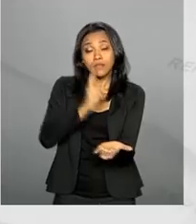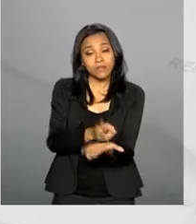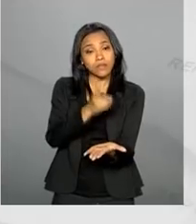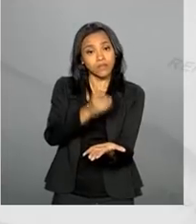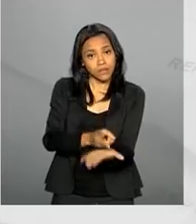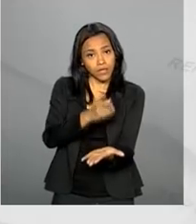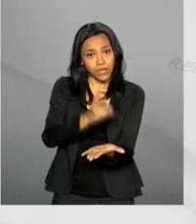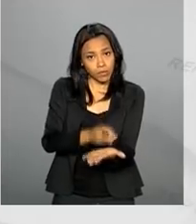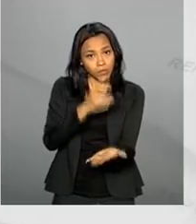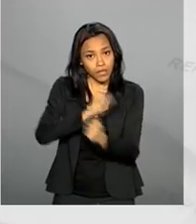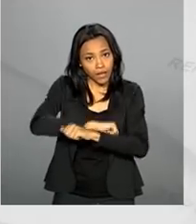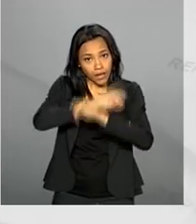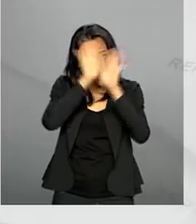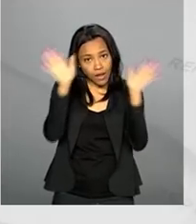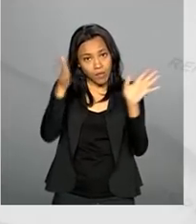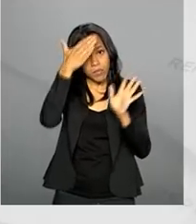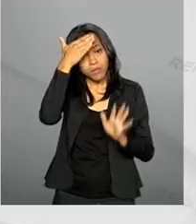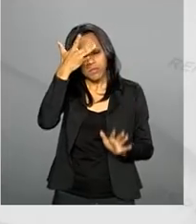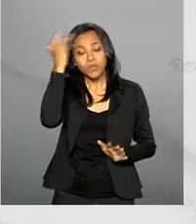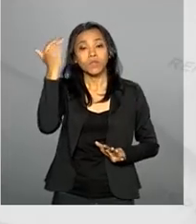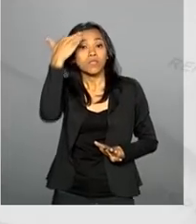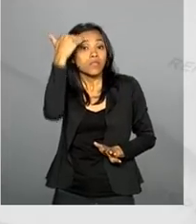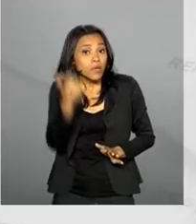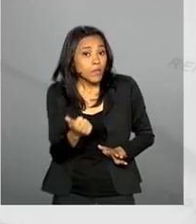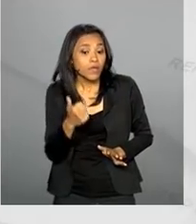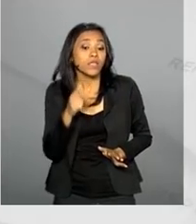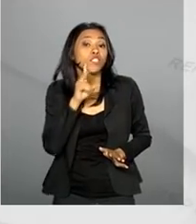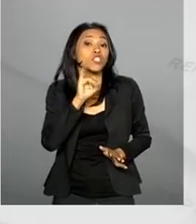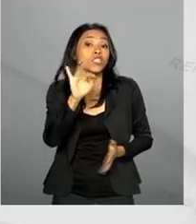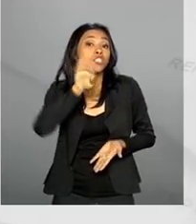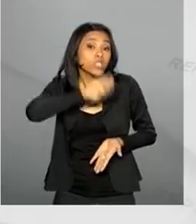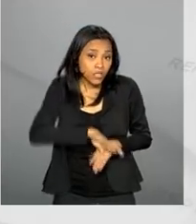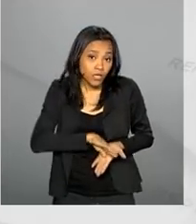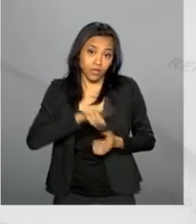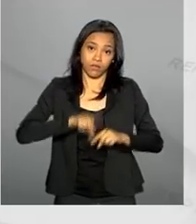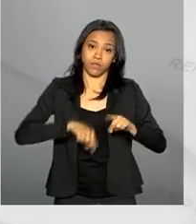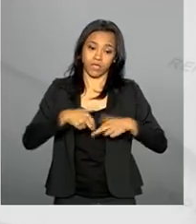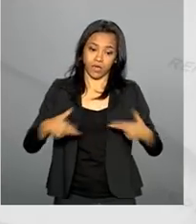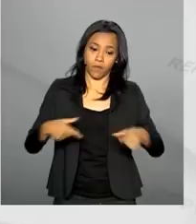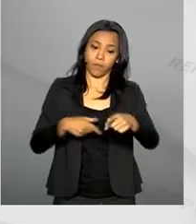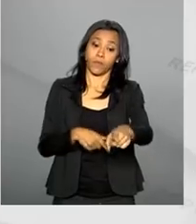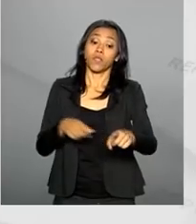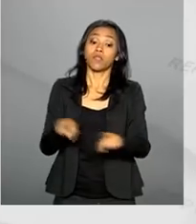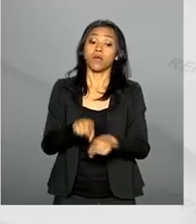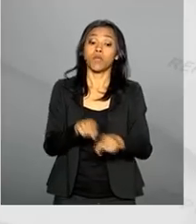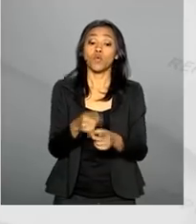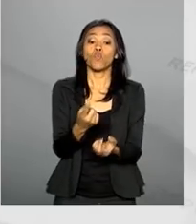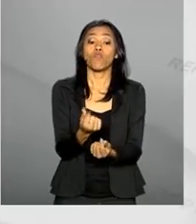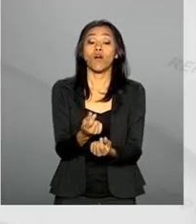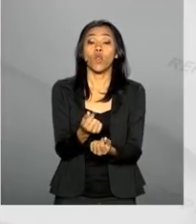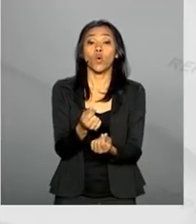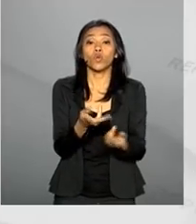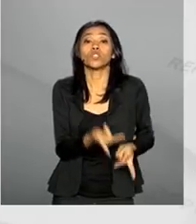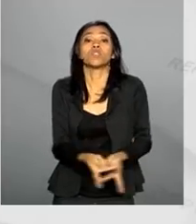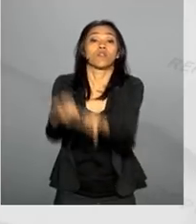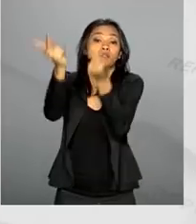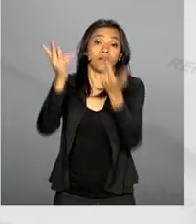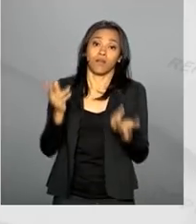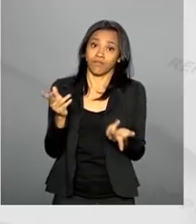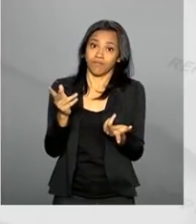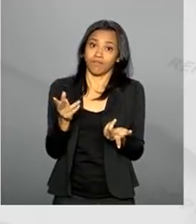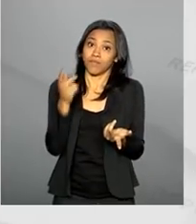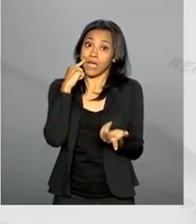sempre de forma bem visível para o consumidor o frete faz parte do valor final calcule sempre o valor antes de fechar a